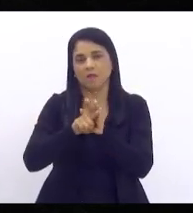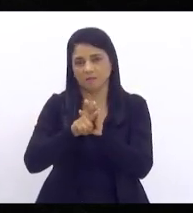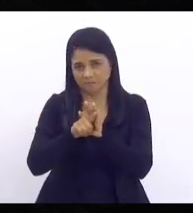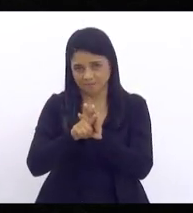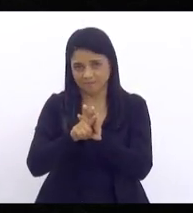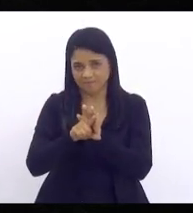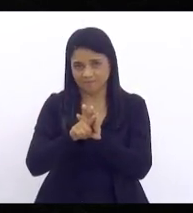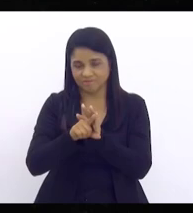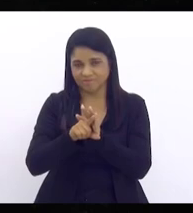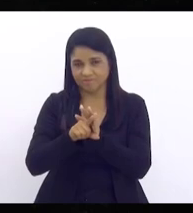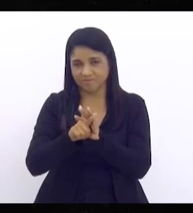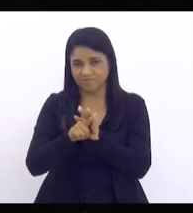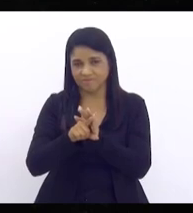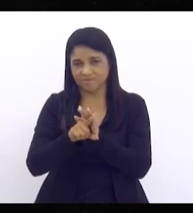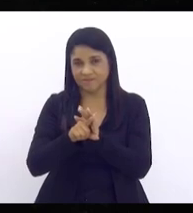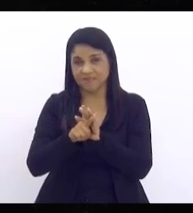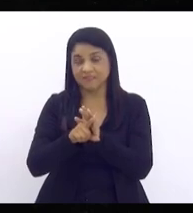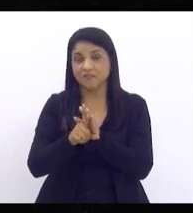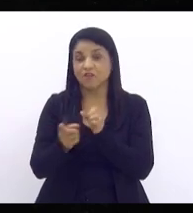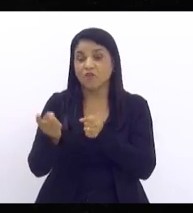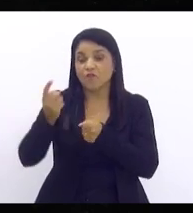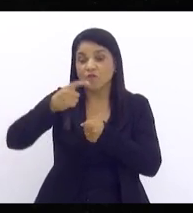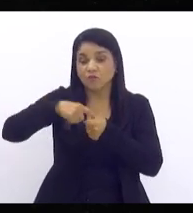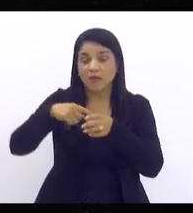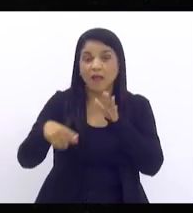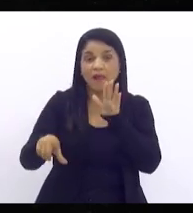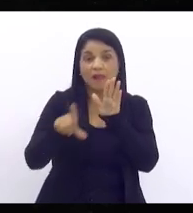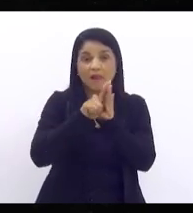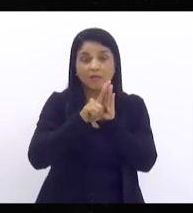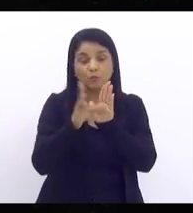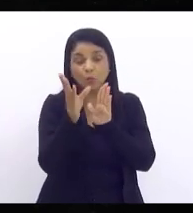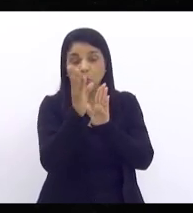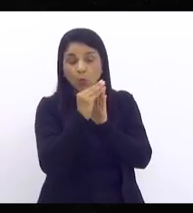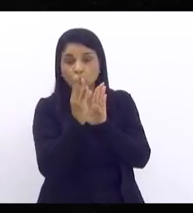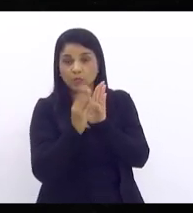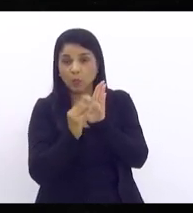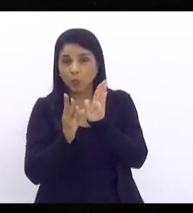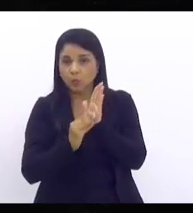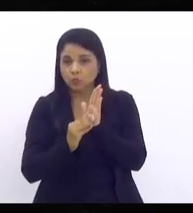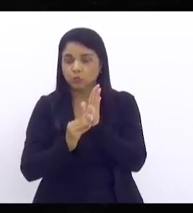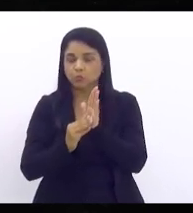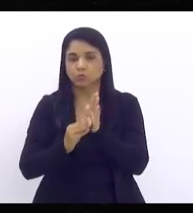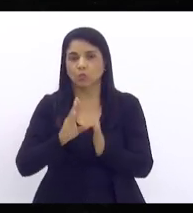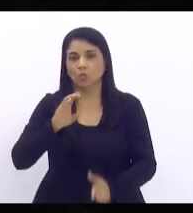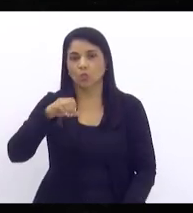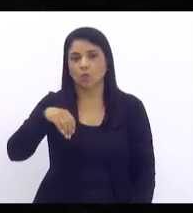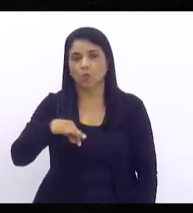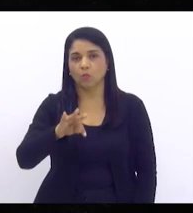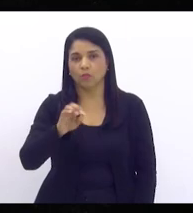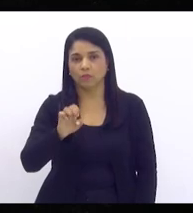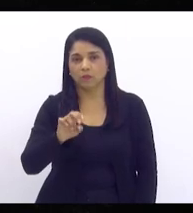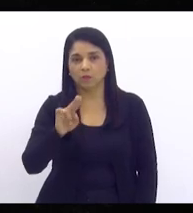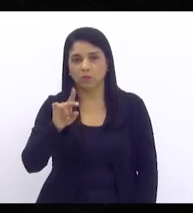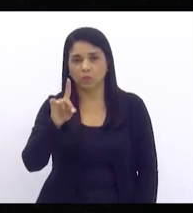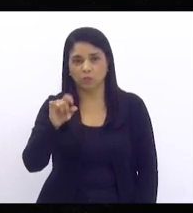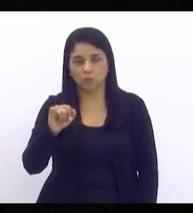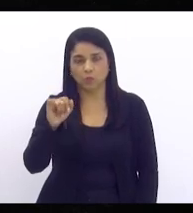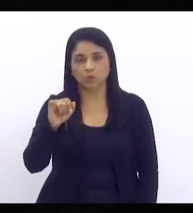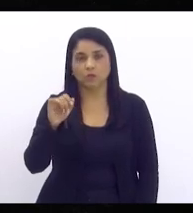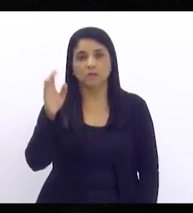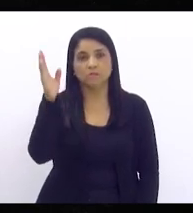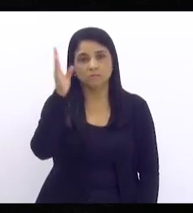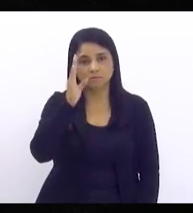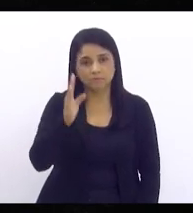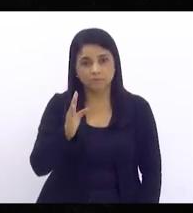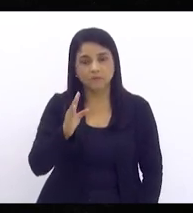e a gente voltar a ter a Lei do Conteúdo Nacional para garantir empregos para o povo trabalhador